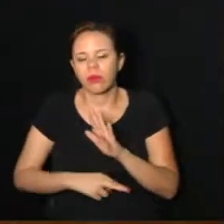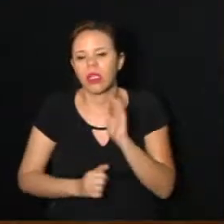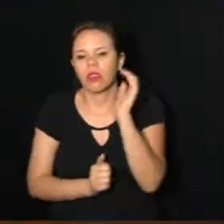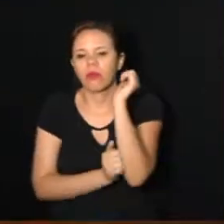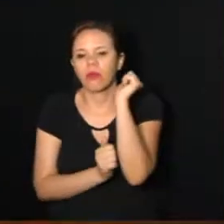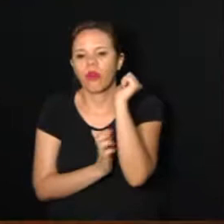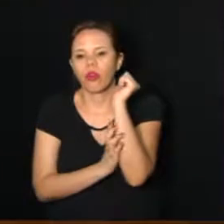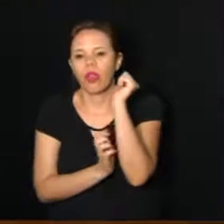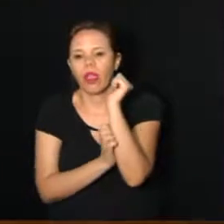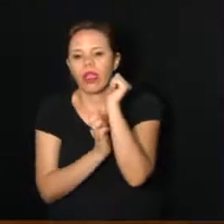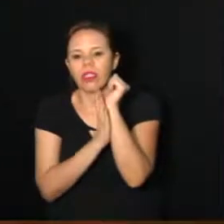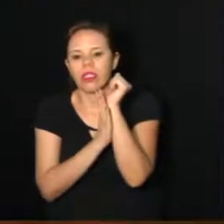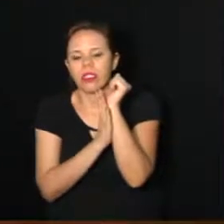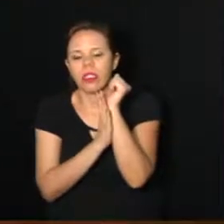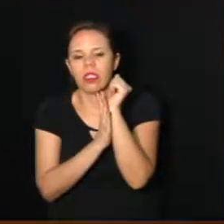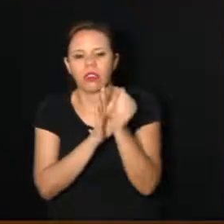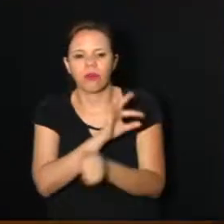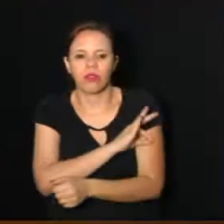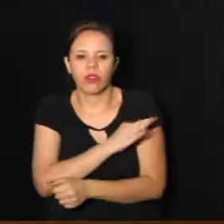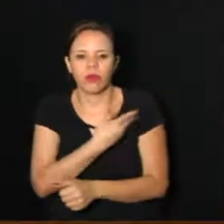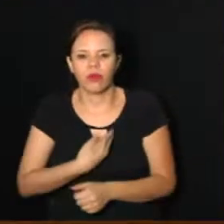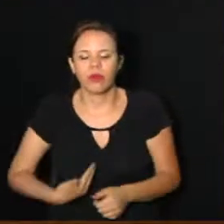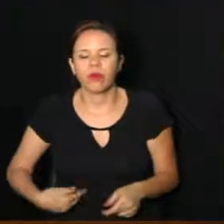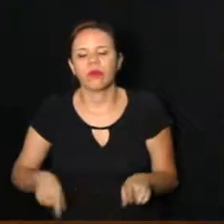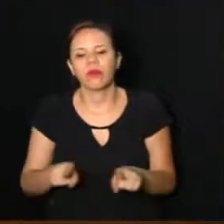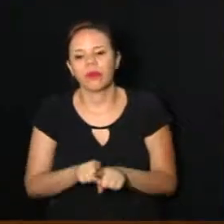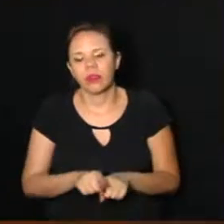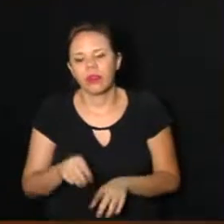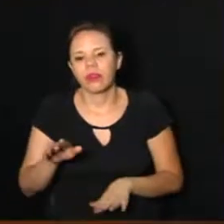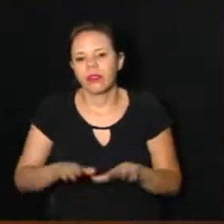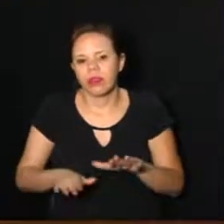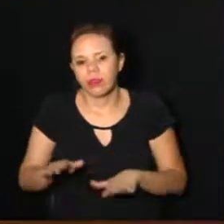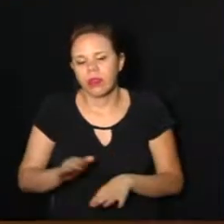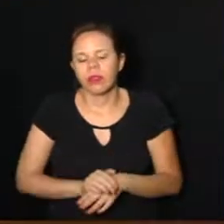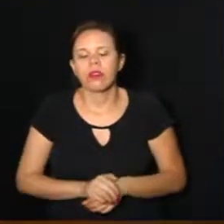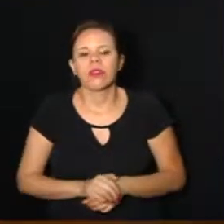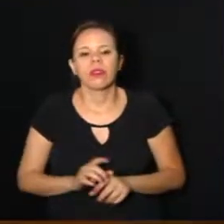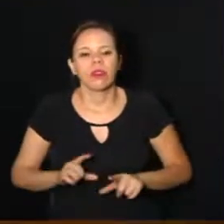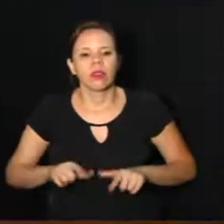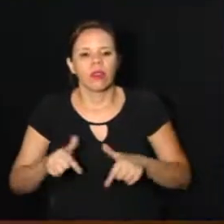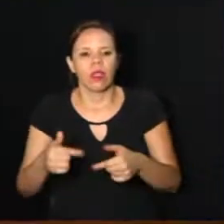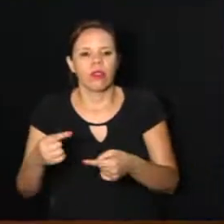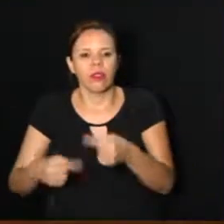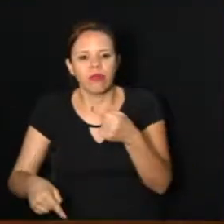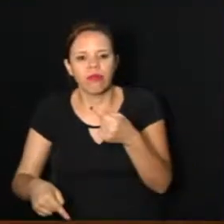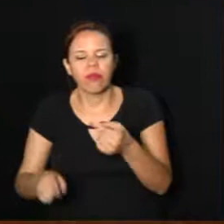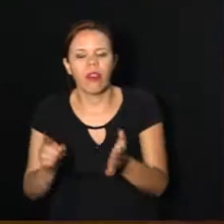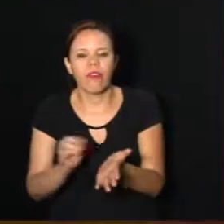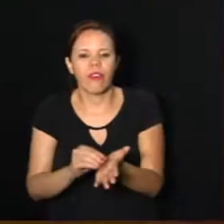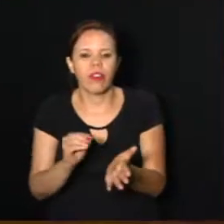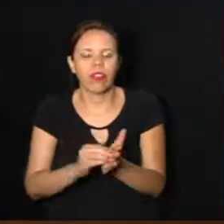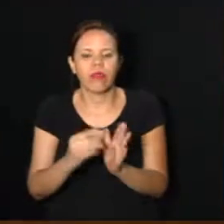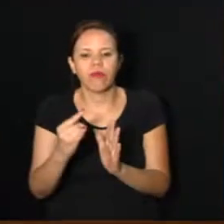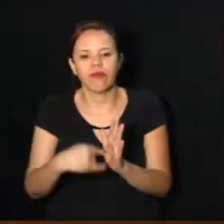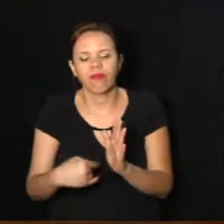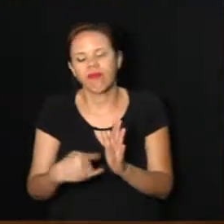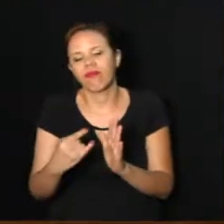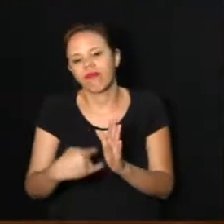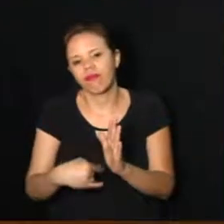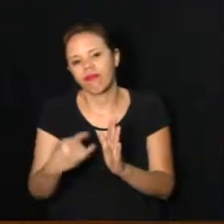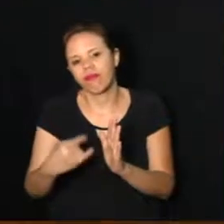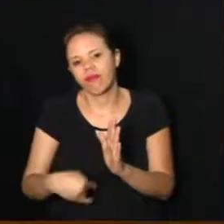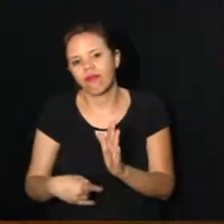poder público, têm as suas atividades, às vezes, atuando de forma irregular, sem a devida